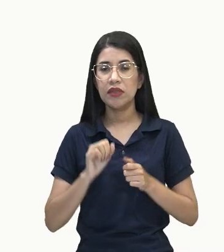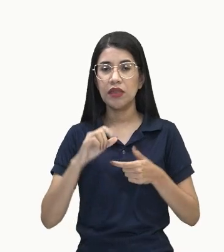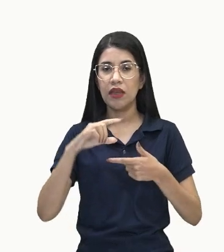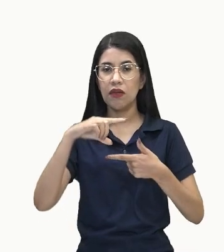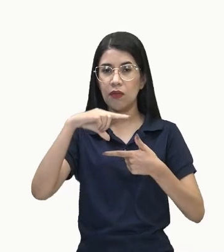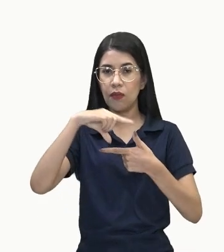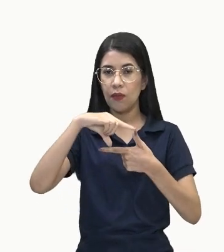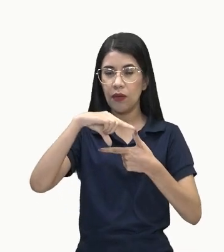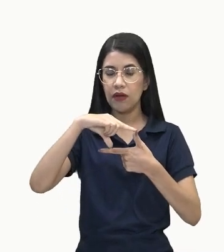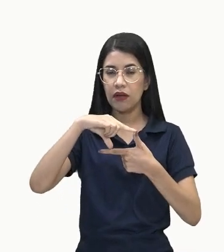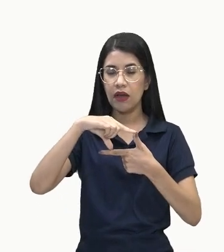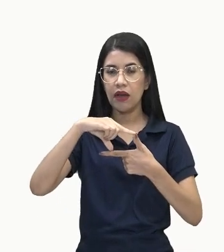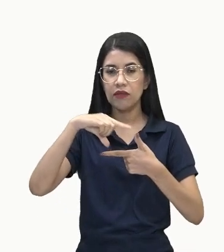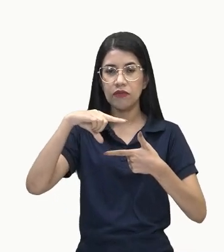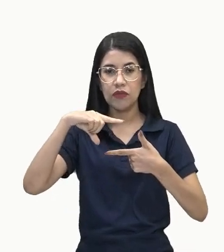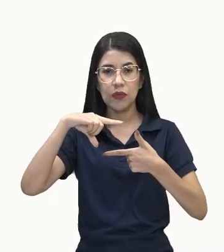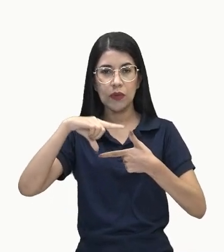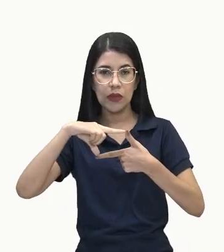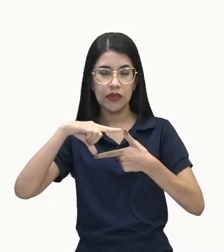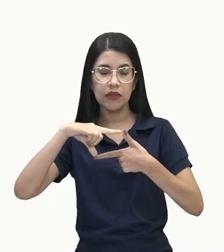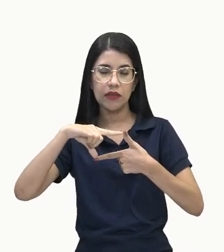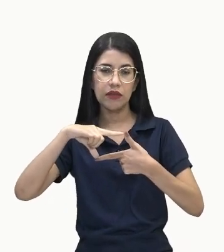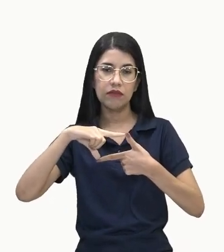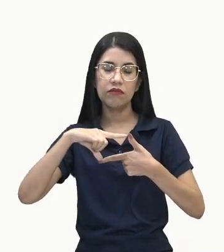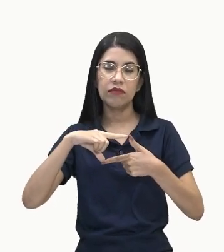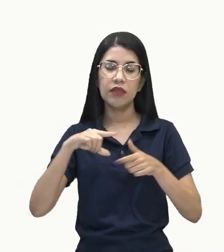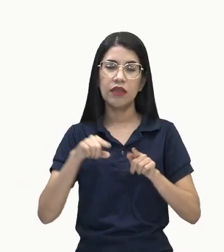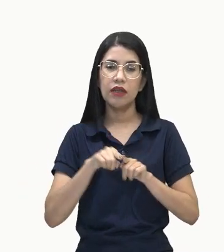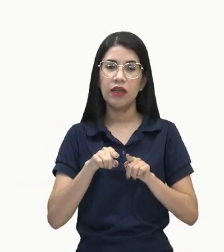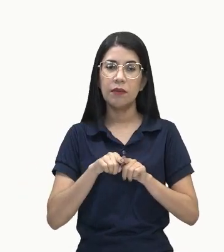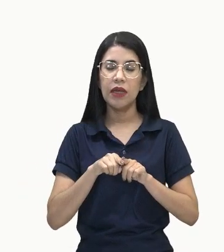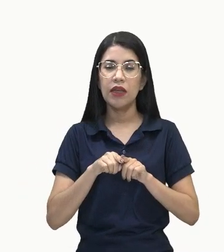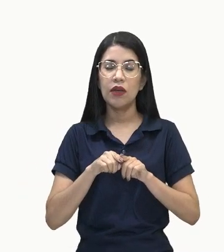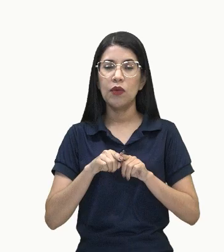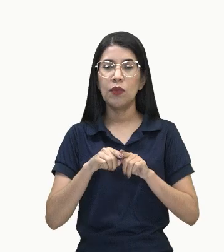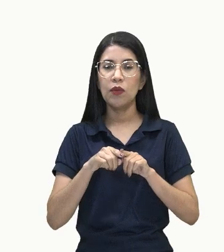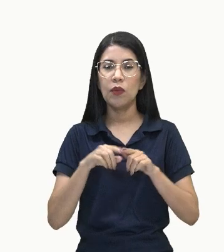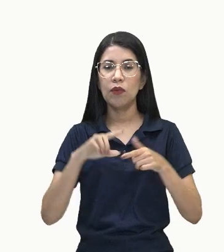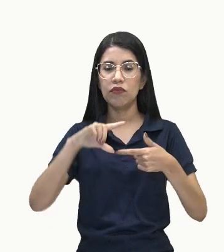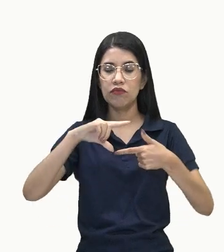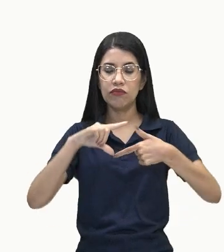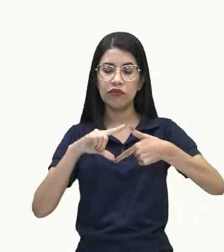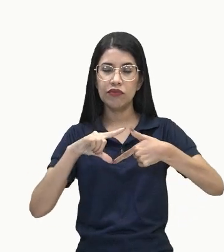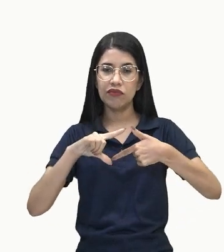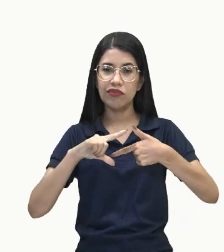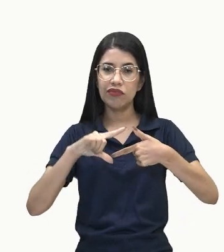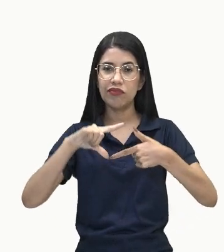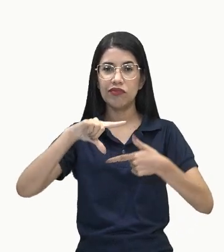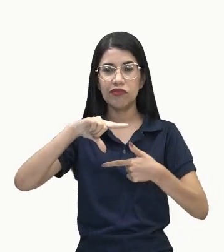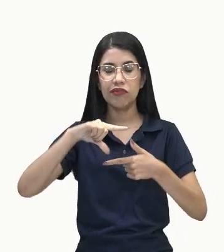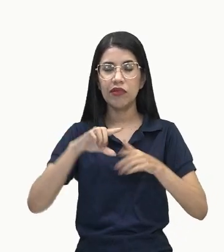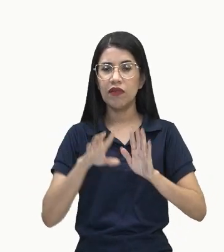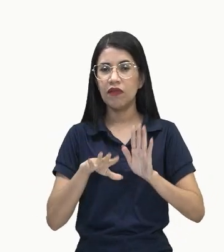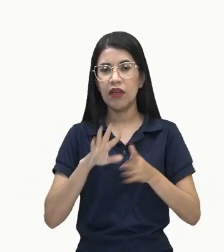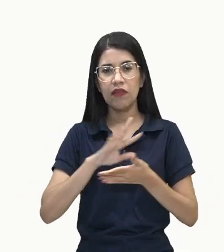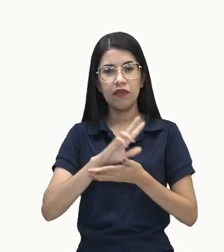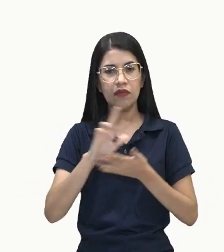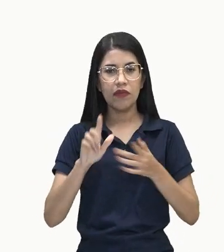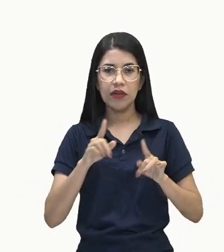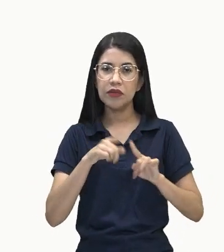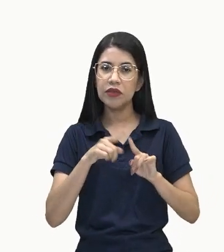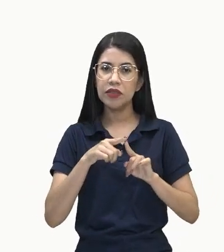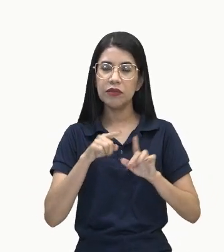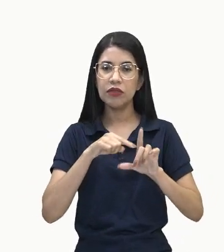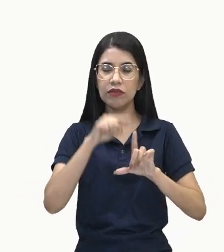você pode ter um retângulo, você pode ter um trapézio, um losango ou até mesmo um paralelogramo. O